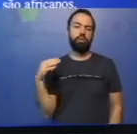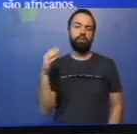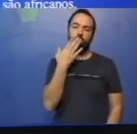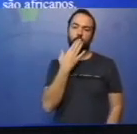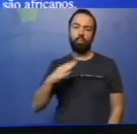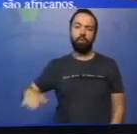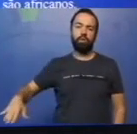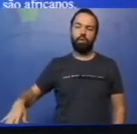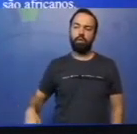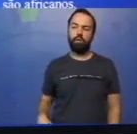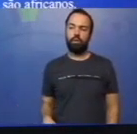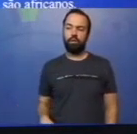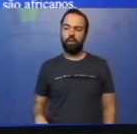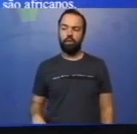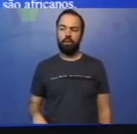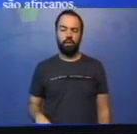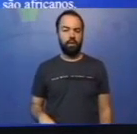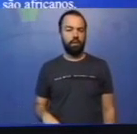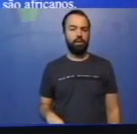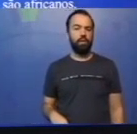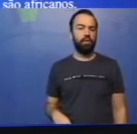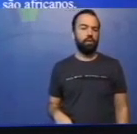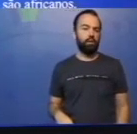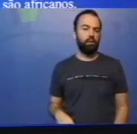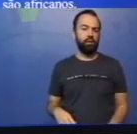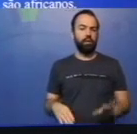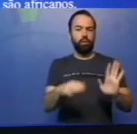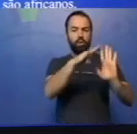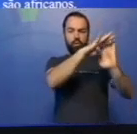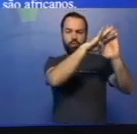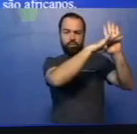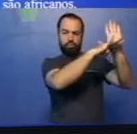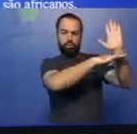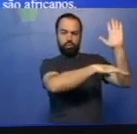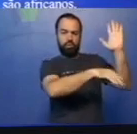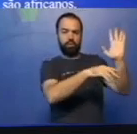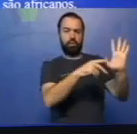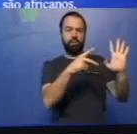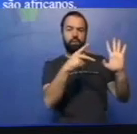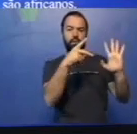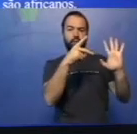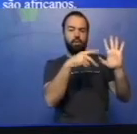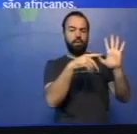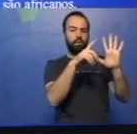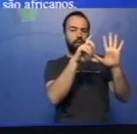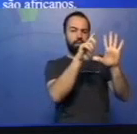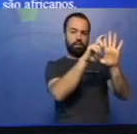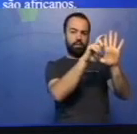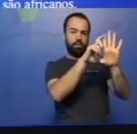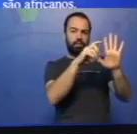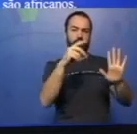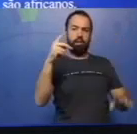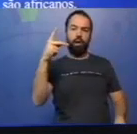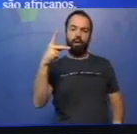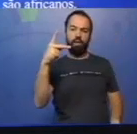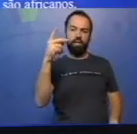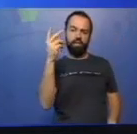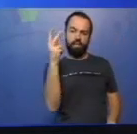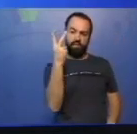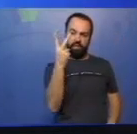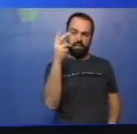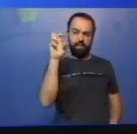Então, no ranking mundial de taxa de mortalidade infantil, dos 25 primeiros países, 24 são países